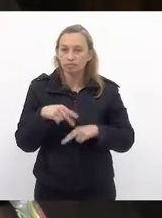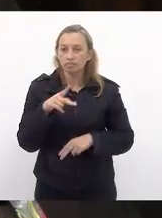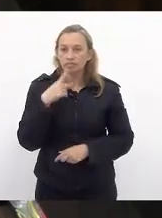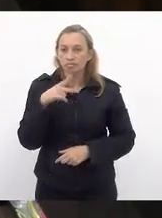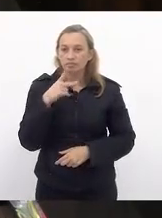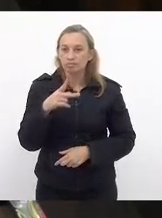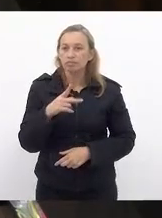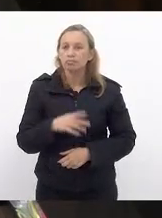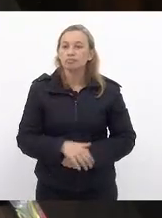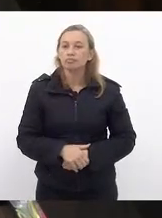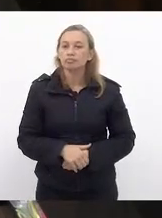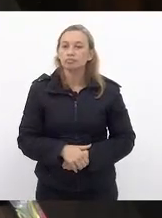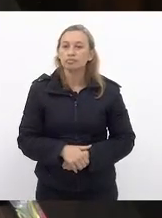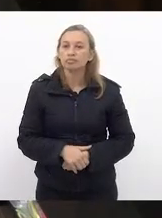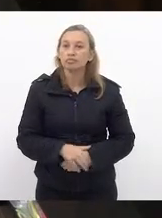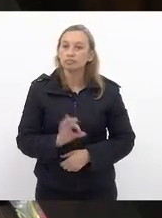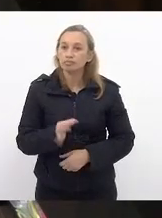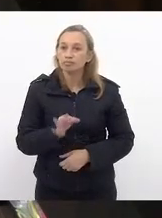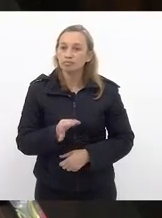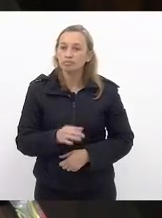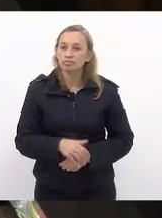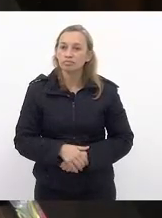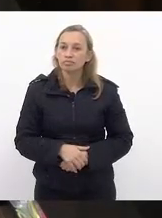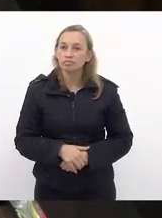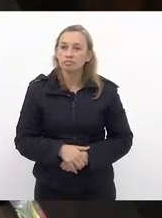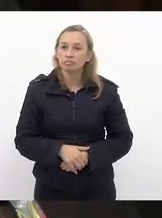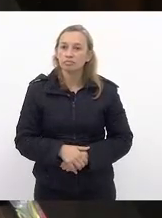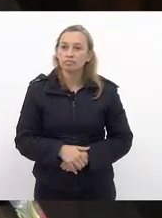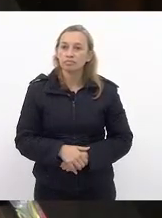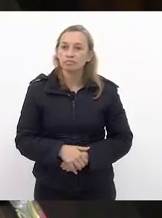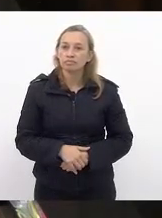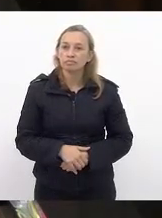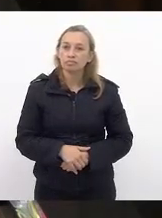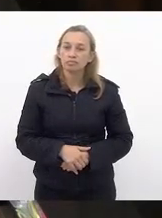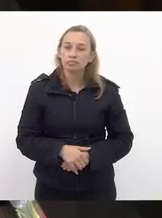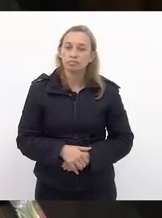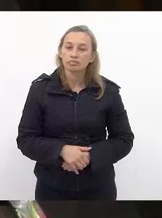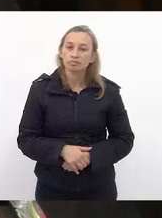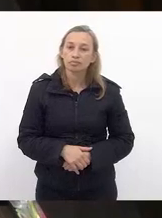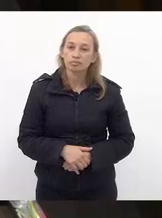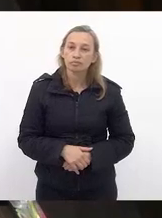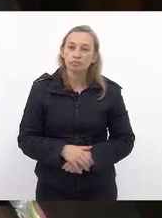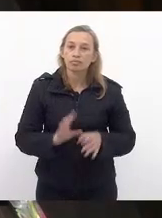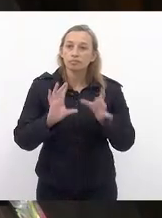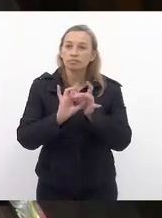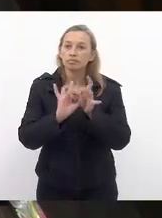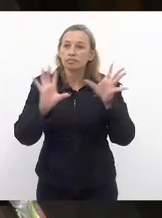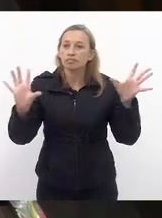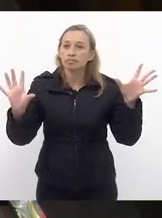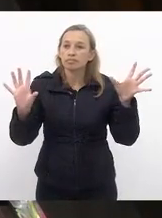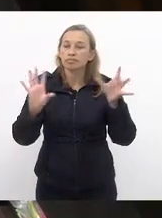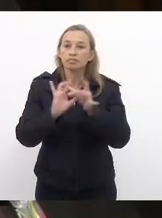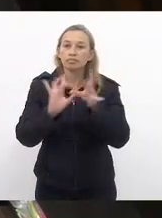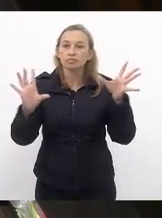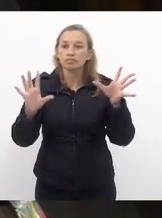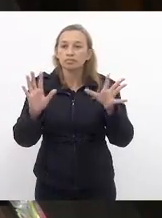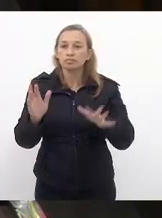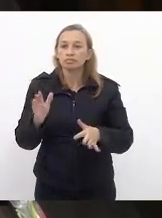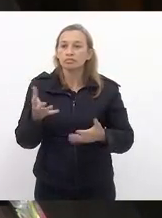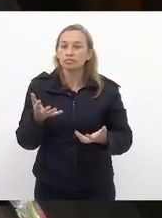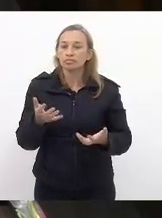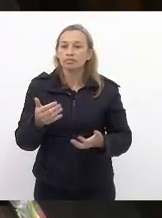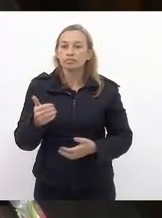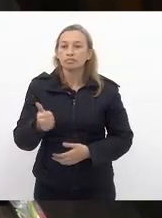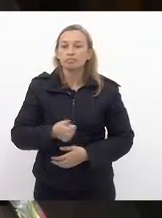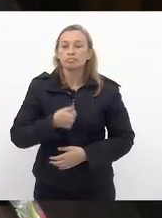que eu faço questão questão de estampar o que está escrito nessa placa liberdade é o nosso bem mais